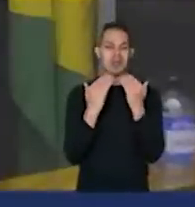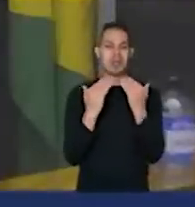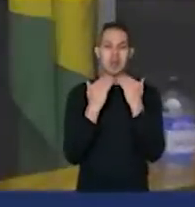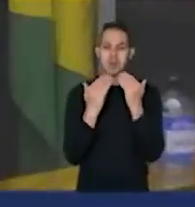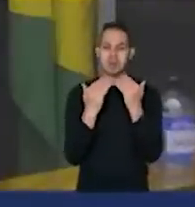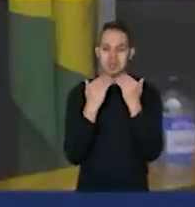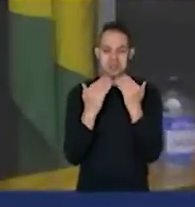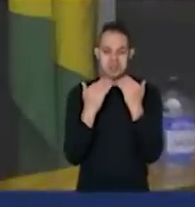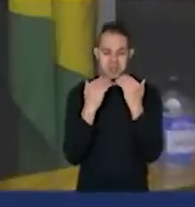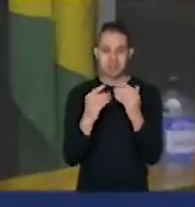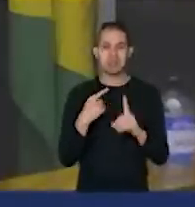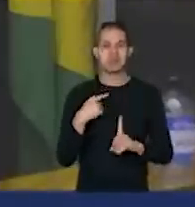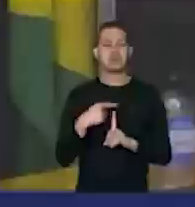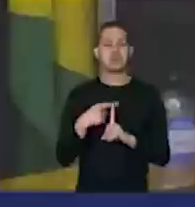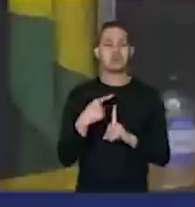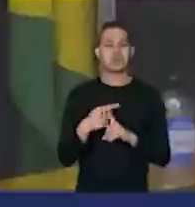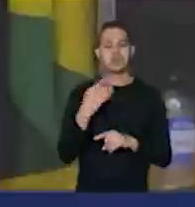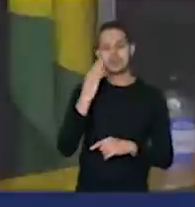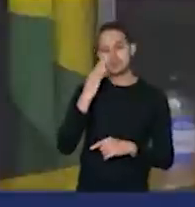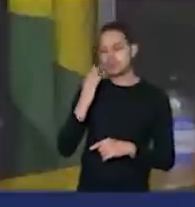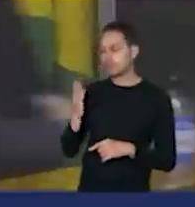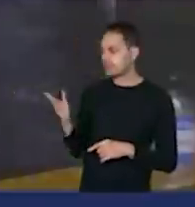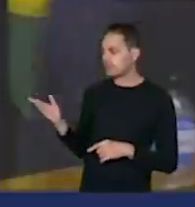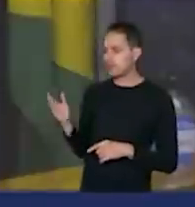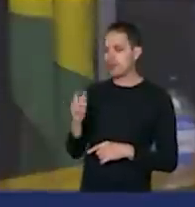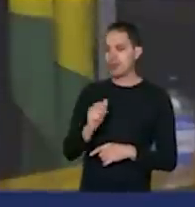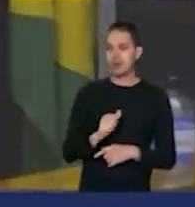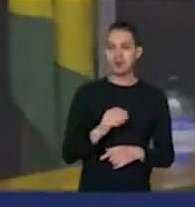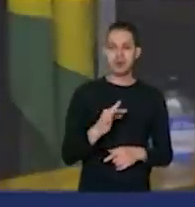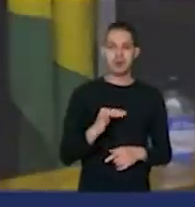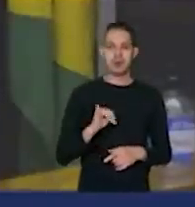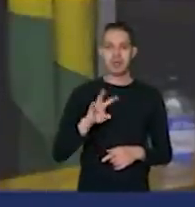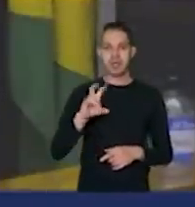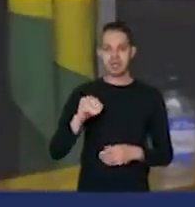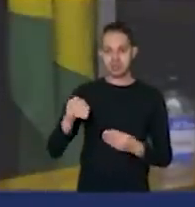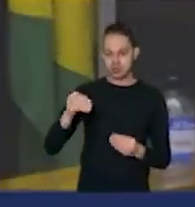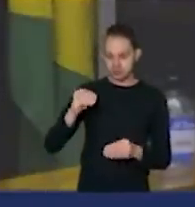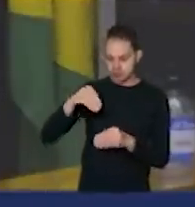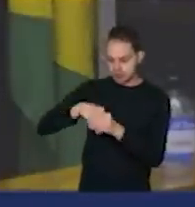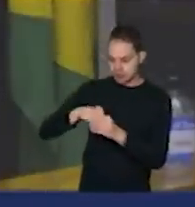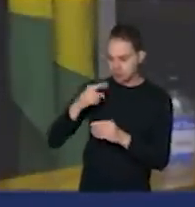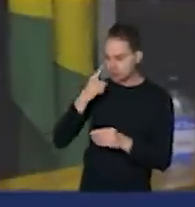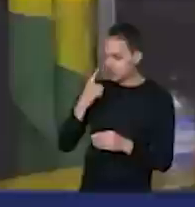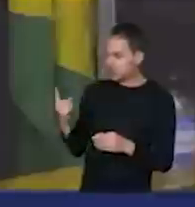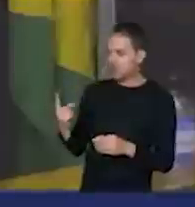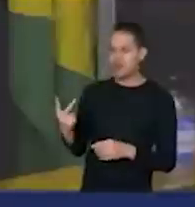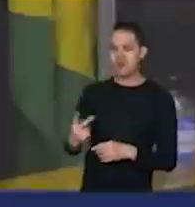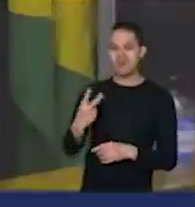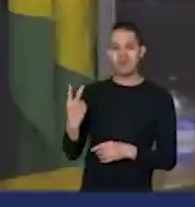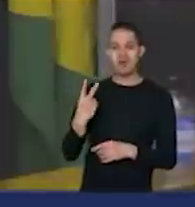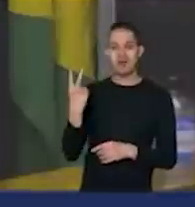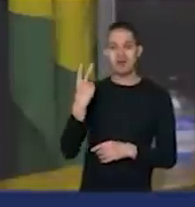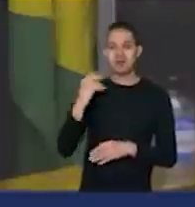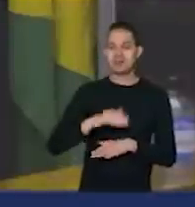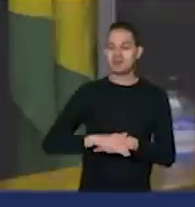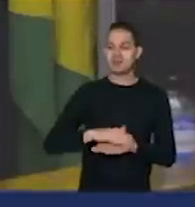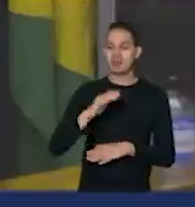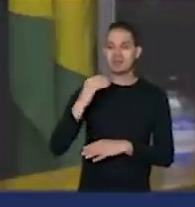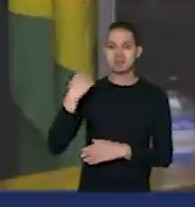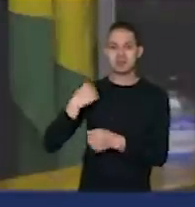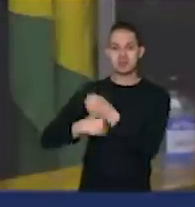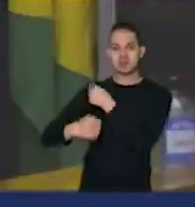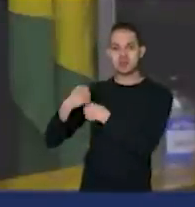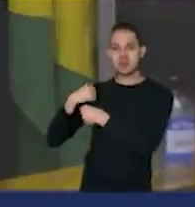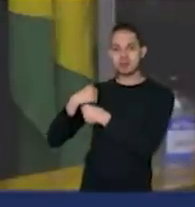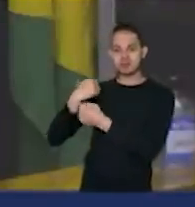absolutamente nada é porque o ativo que eu trouxe aqui nessa sacola foi o ativo que mais se valorizou do ano passado para cá.